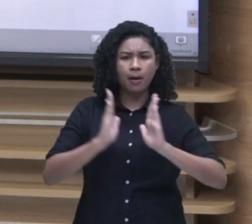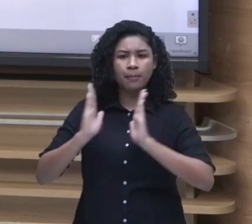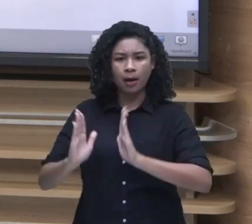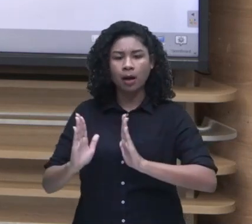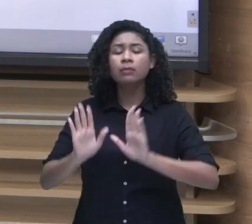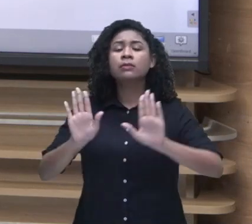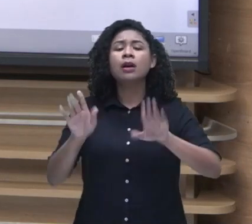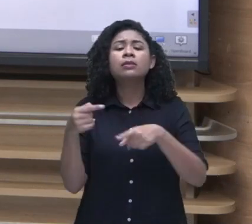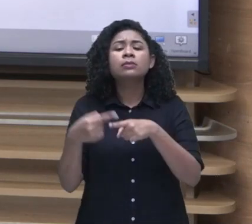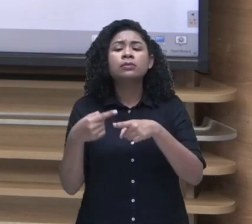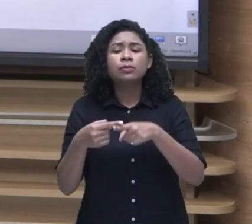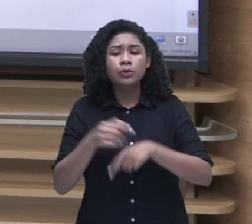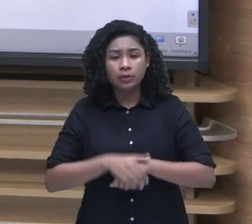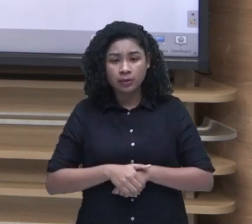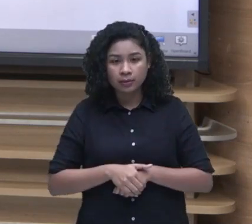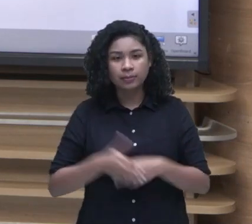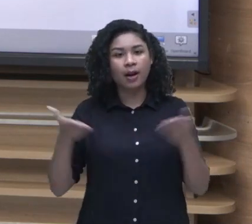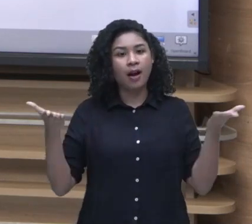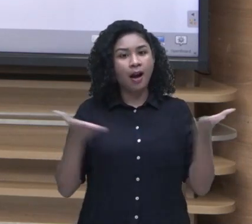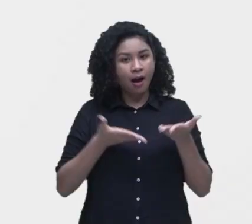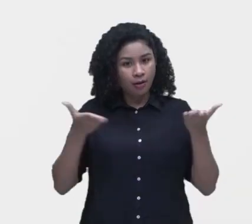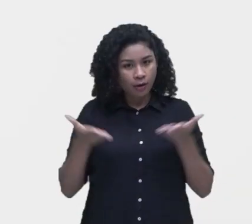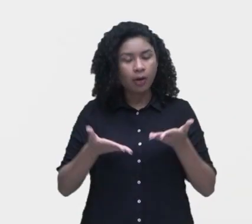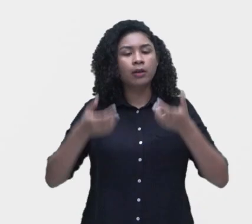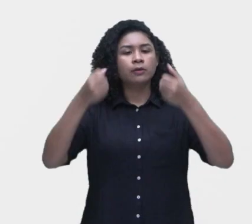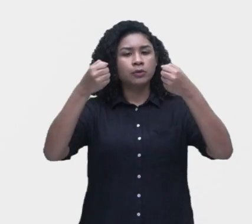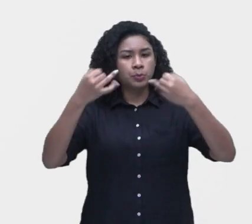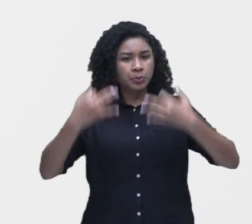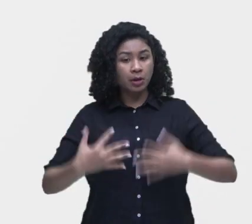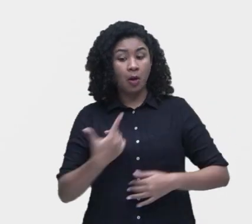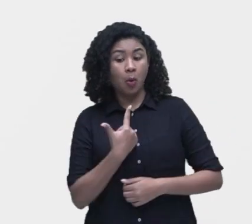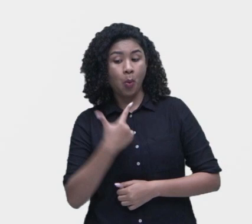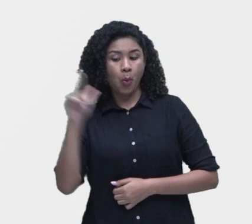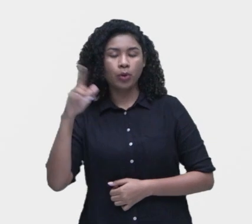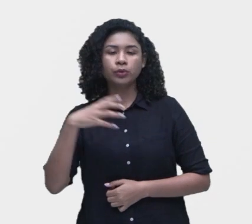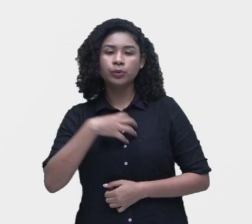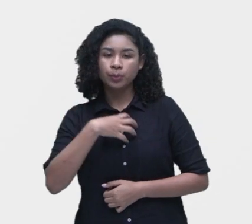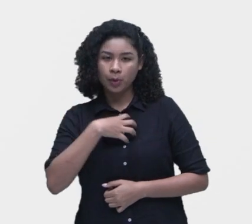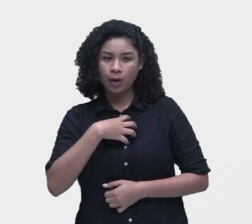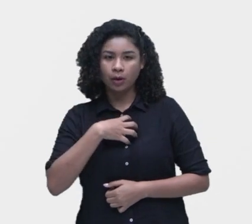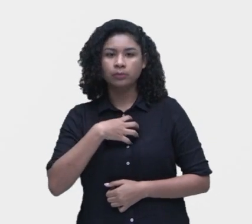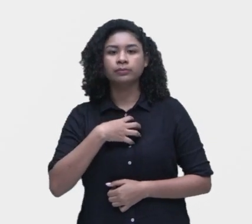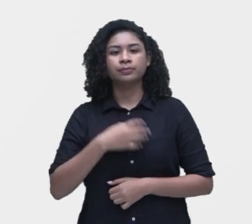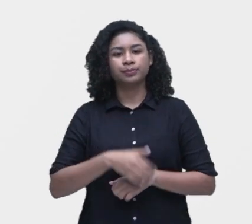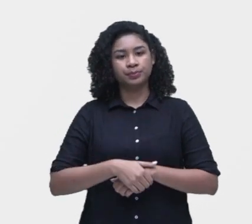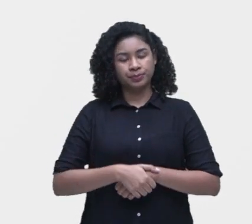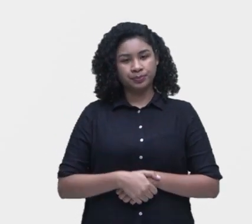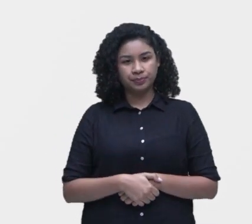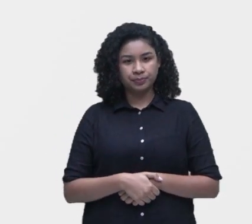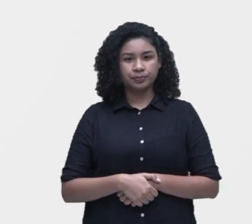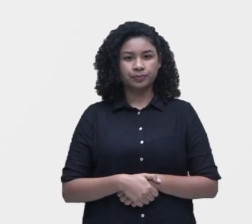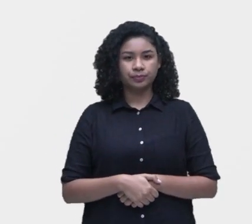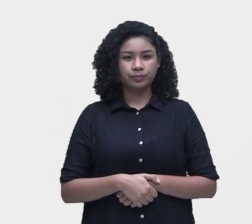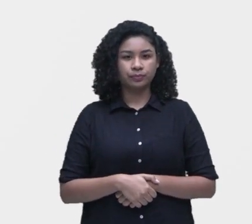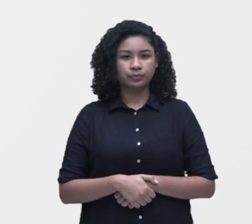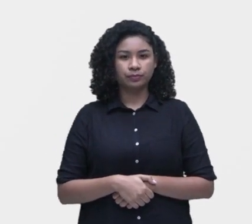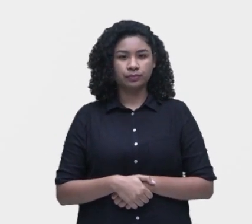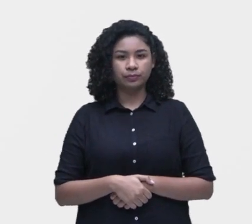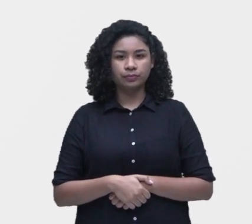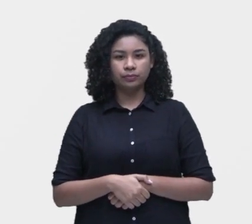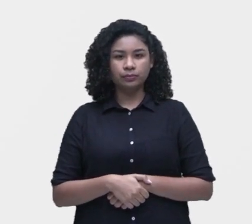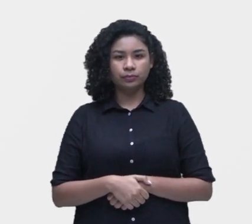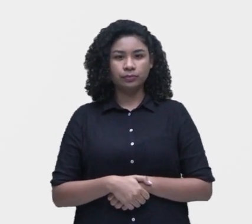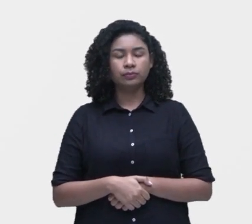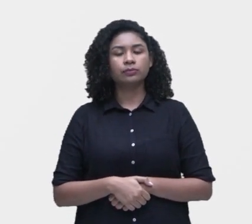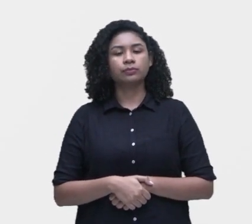iremos trabalhar agora outro modo. Então, entenderam que o primeiro modo que nós trabalhamos, o